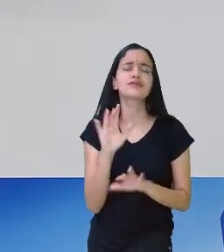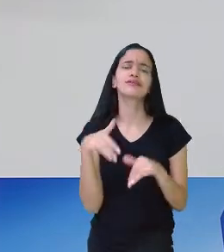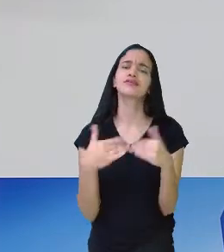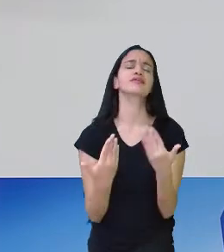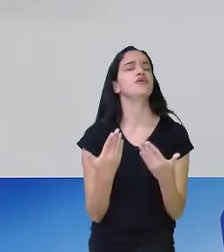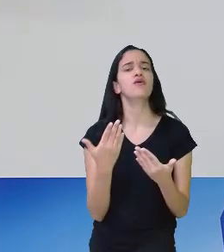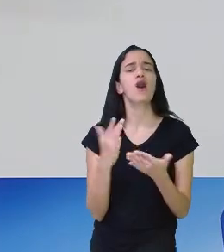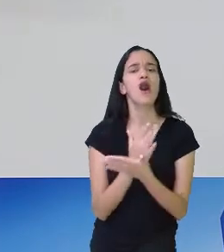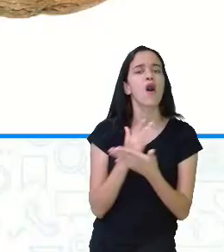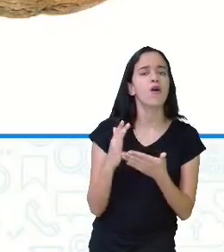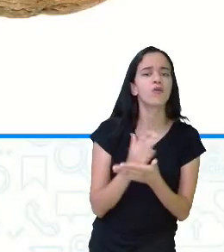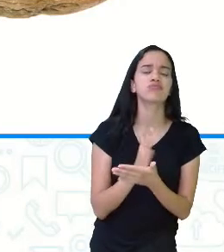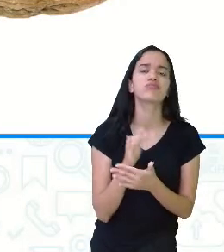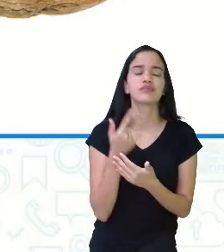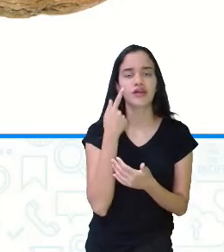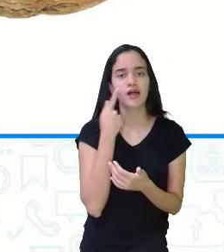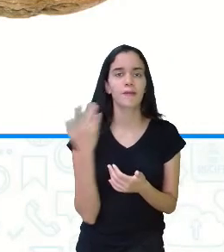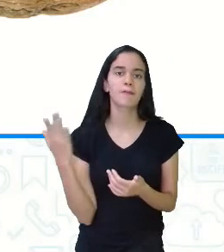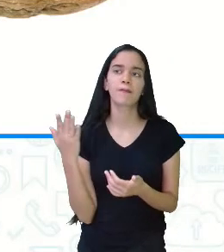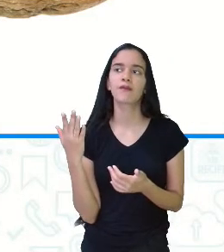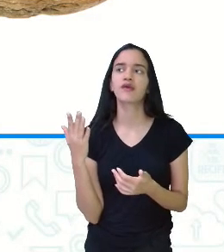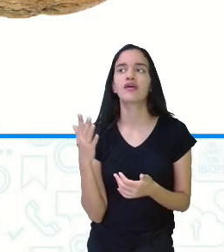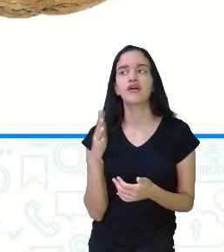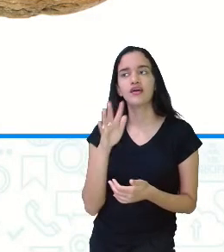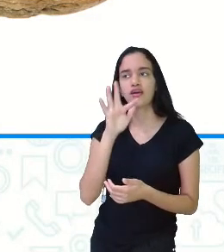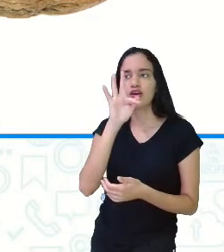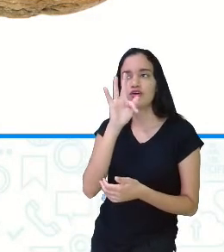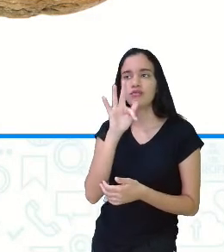certos protozoários, como os